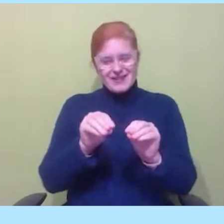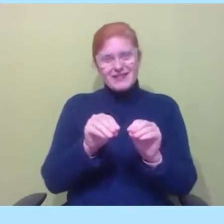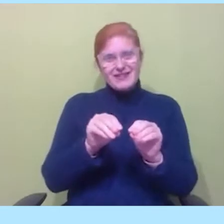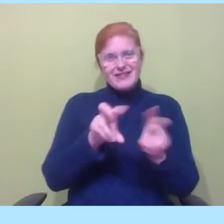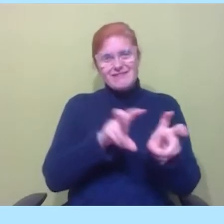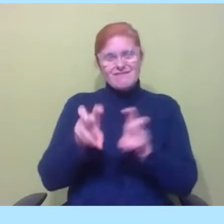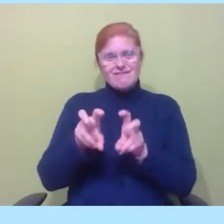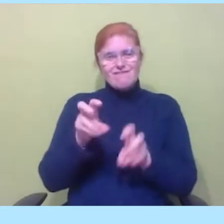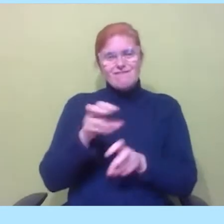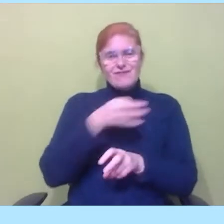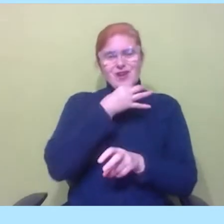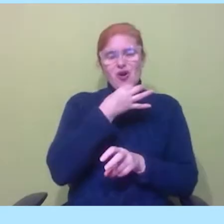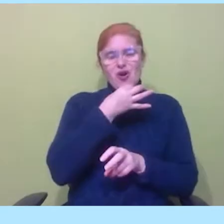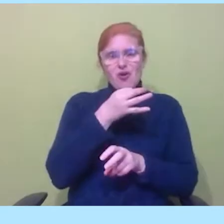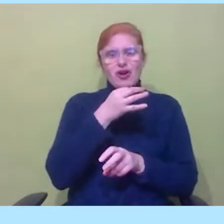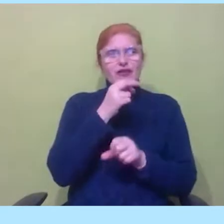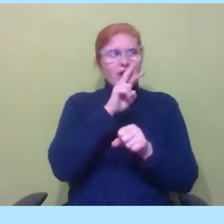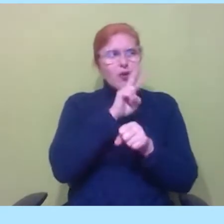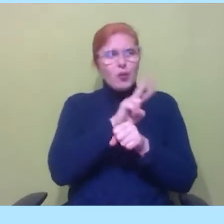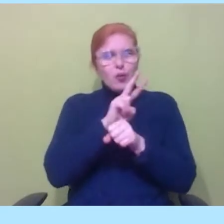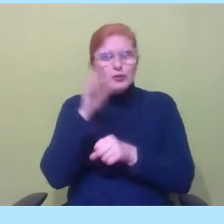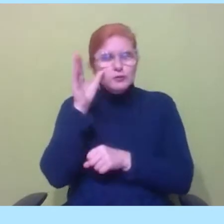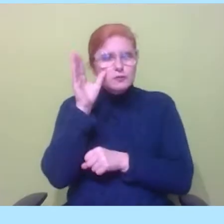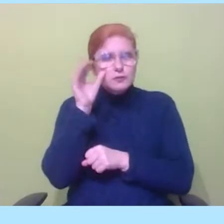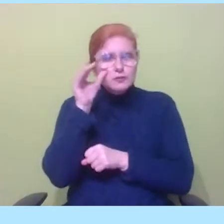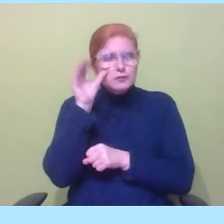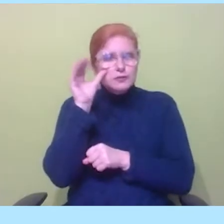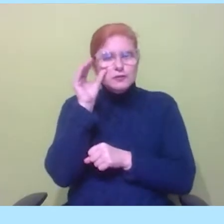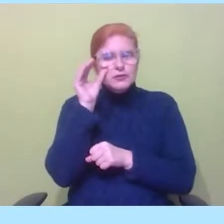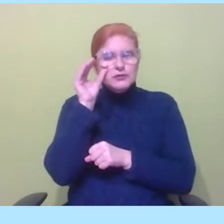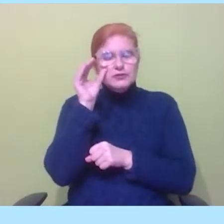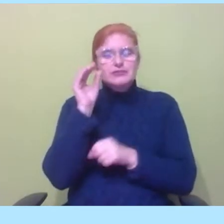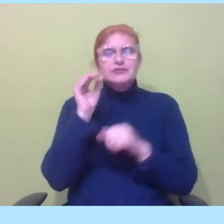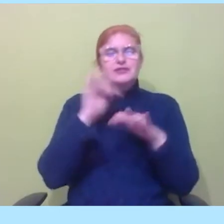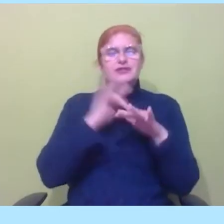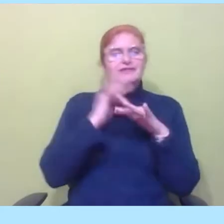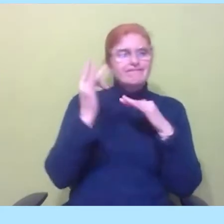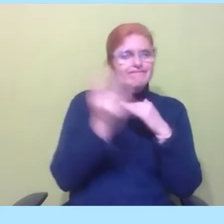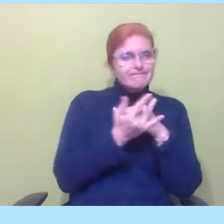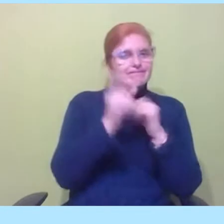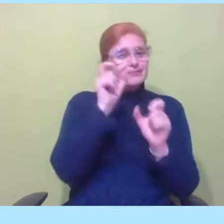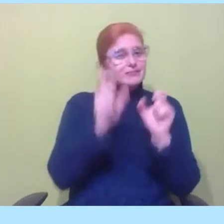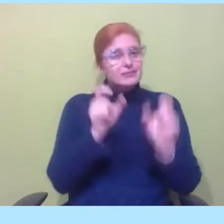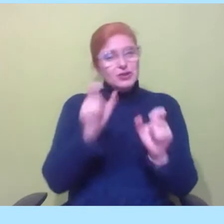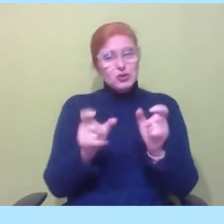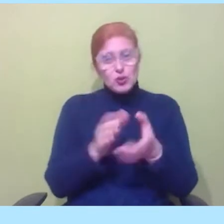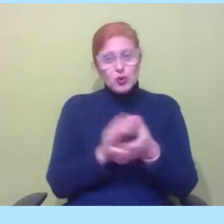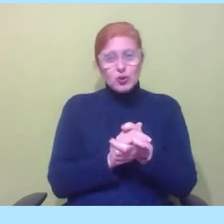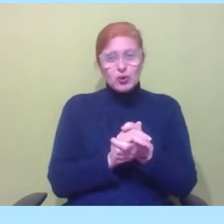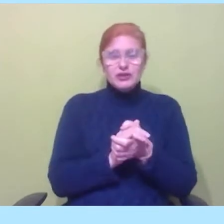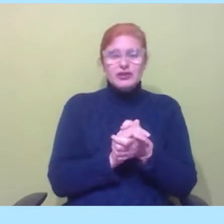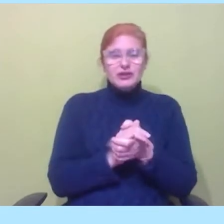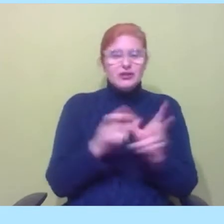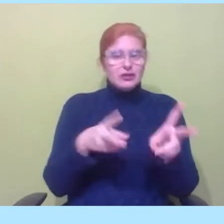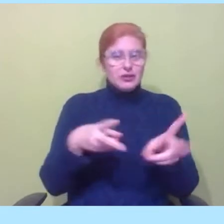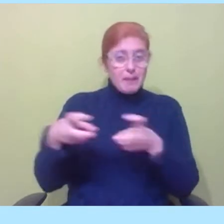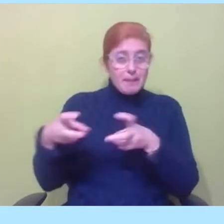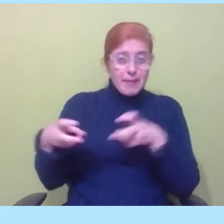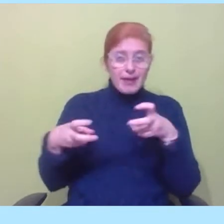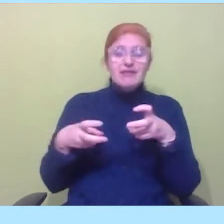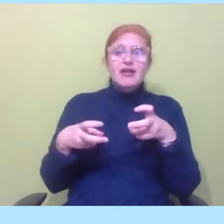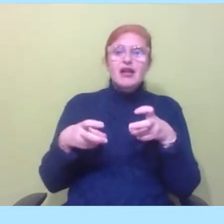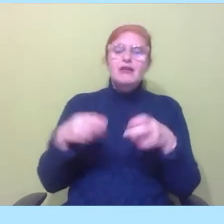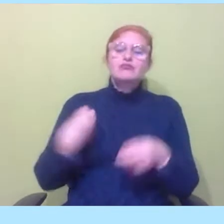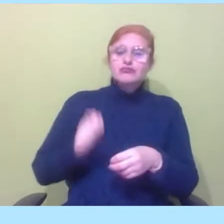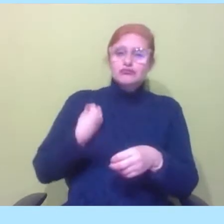monitorar essas redes dessas pessoas, a gente percebe que existe muito.